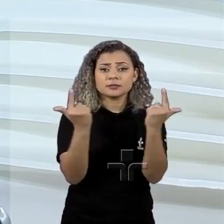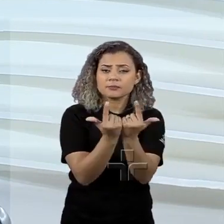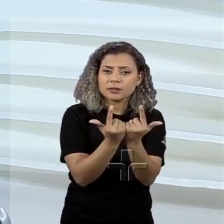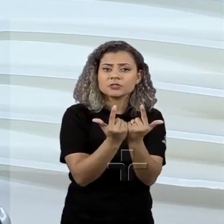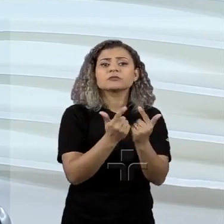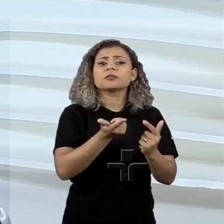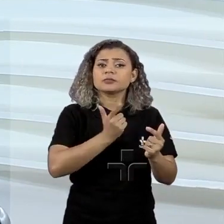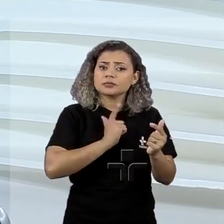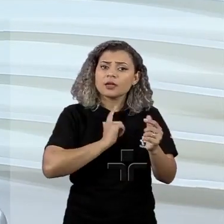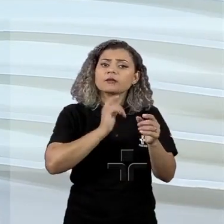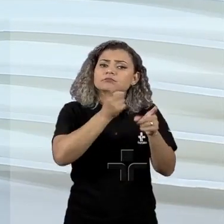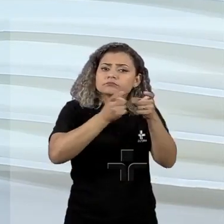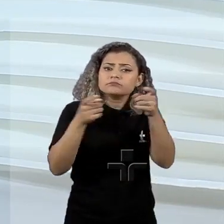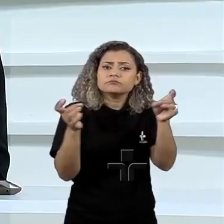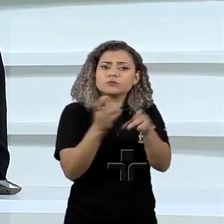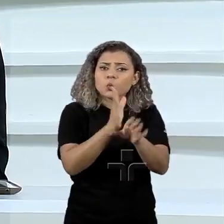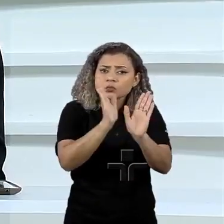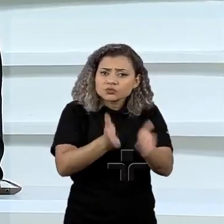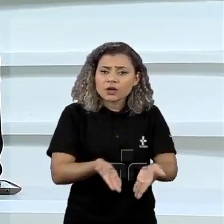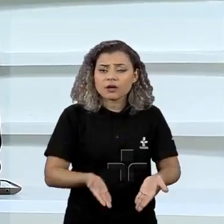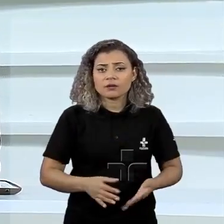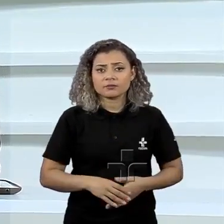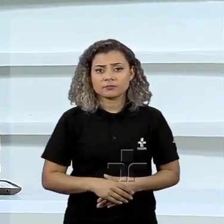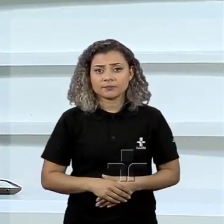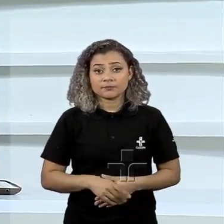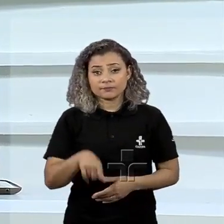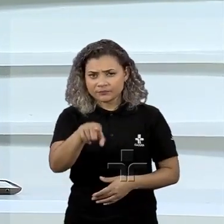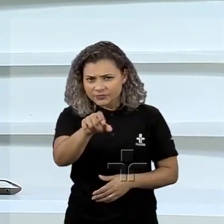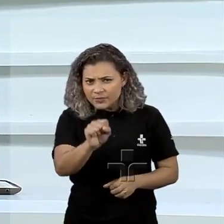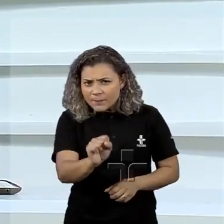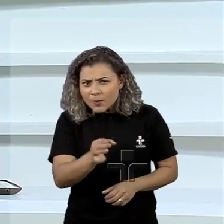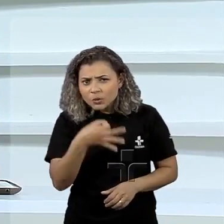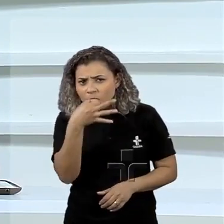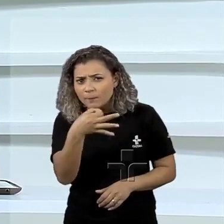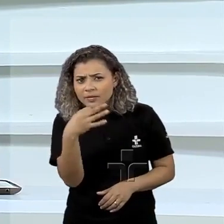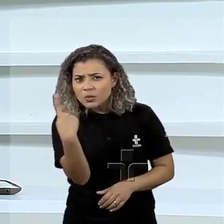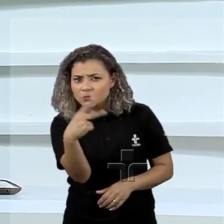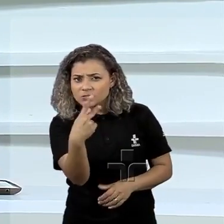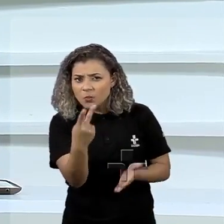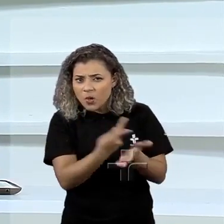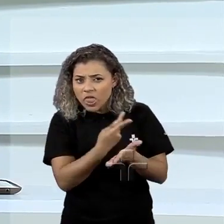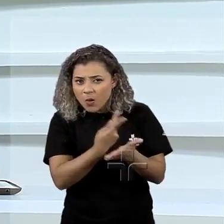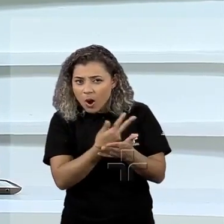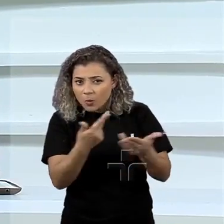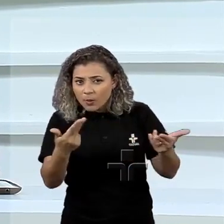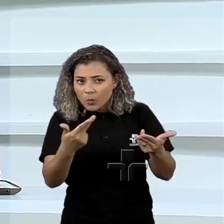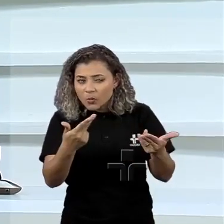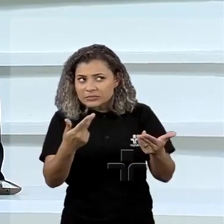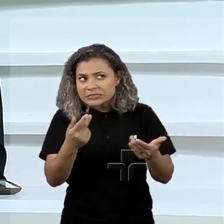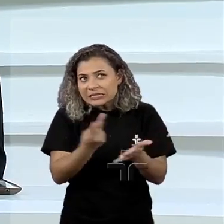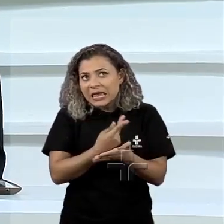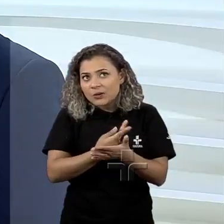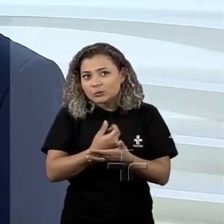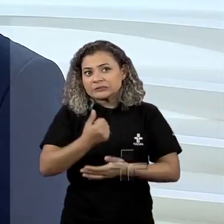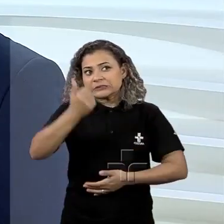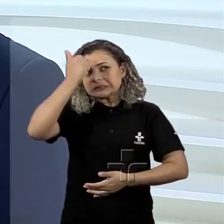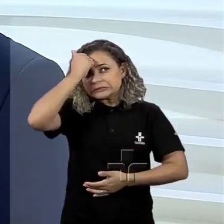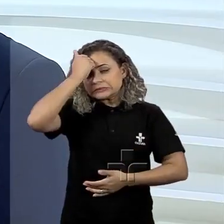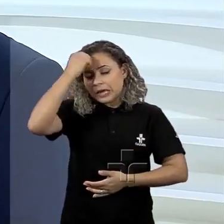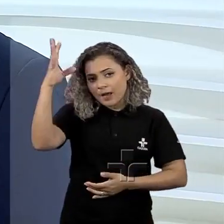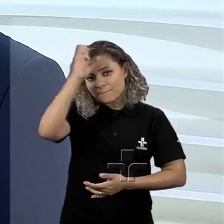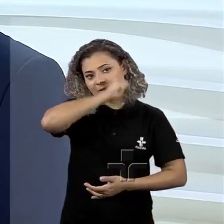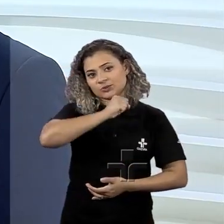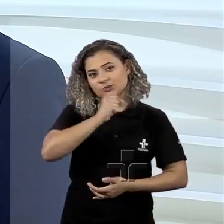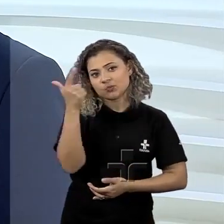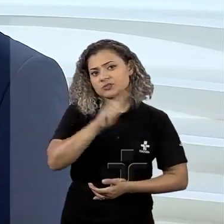difícil. Candidato, o senhor poderia citar um erro seu e que lição tirou desse? Bom,